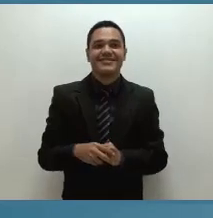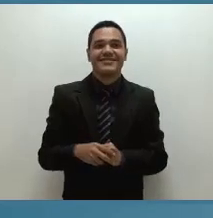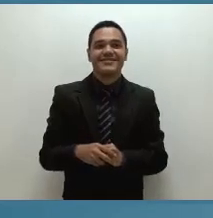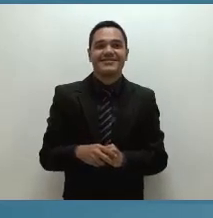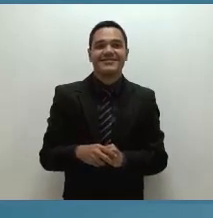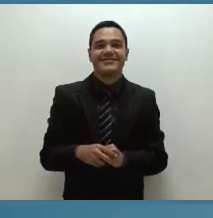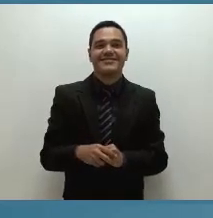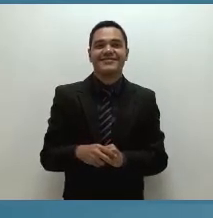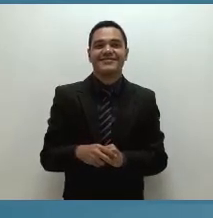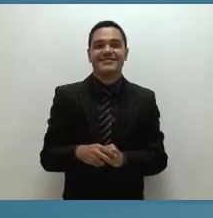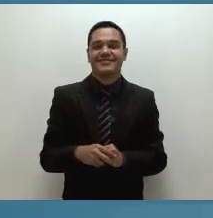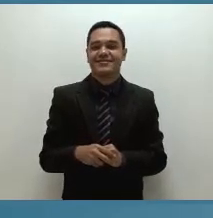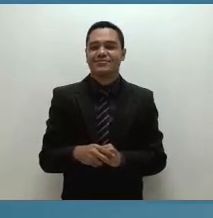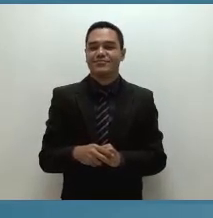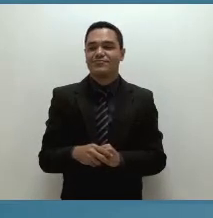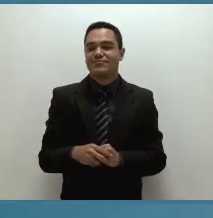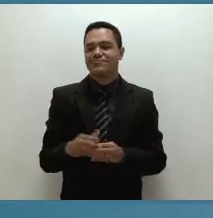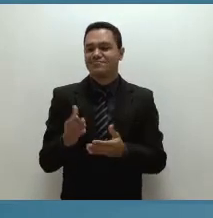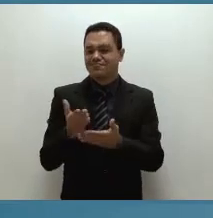eles irão